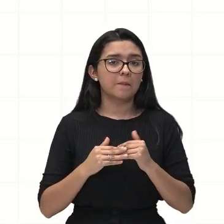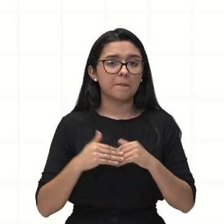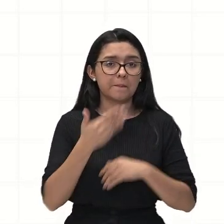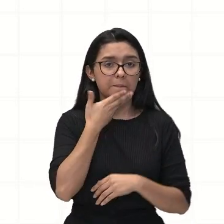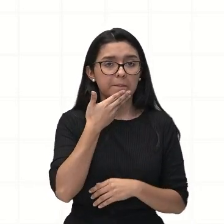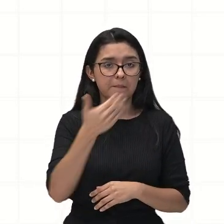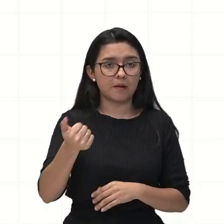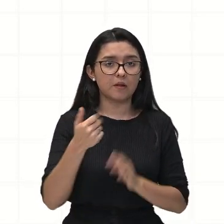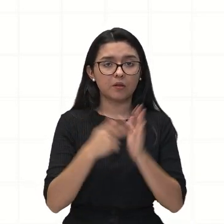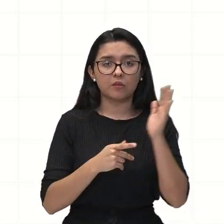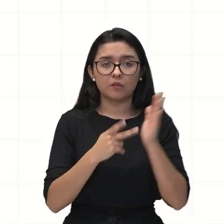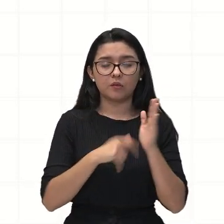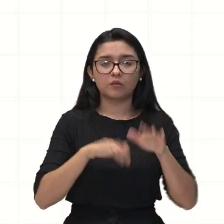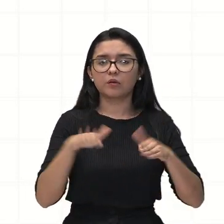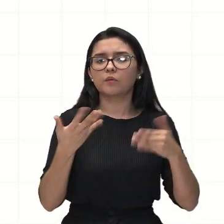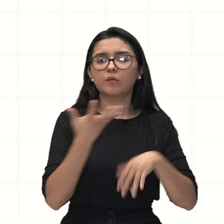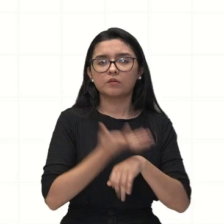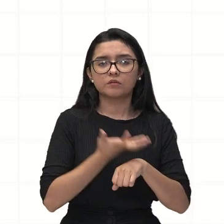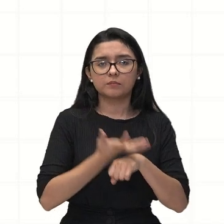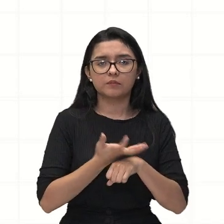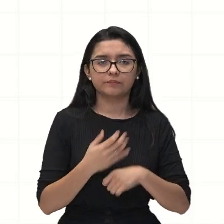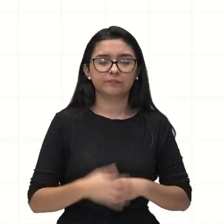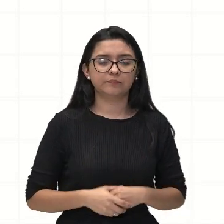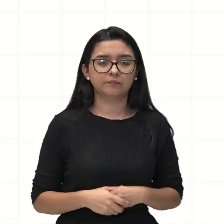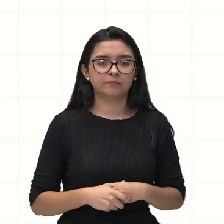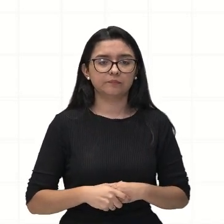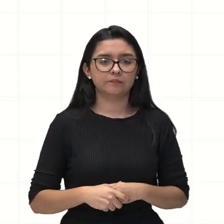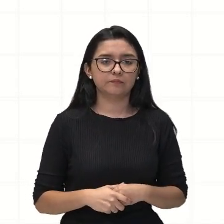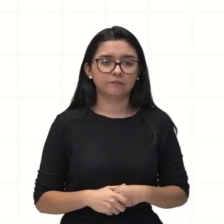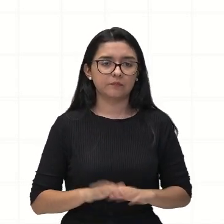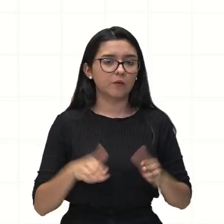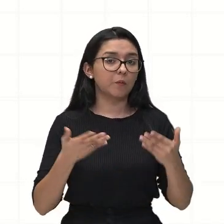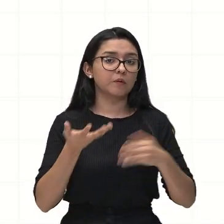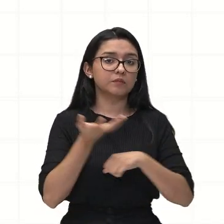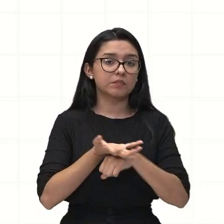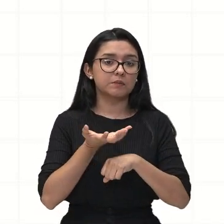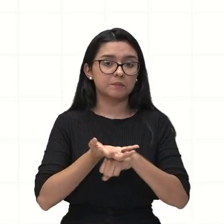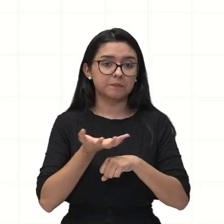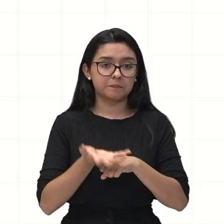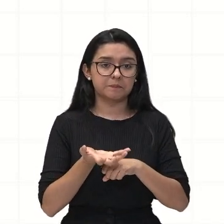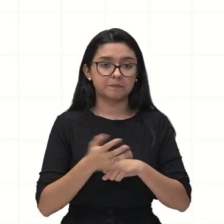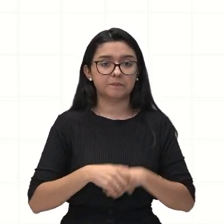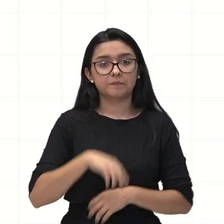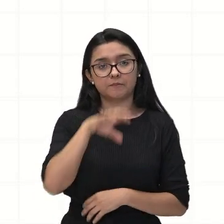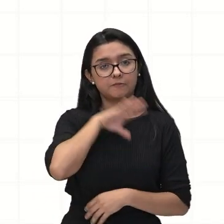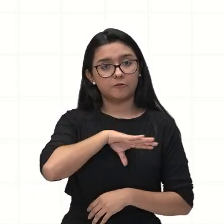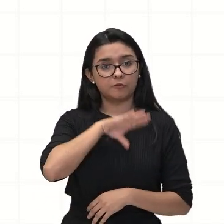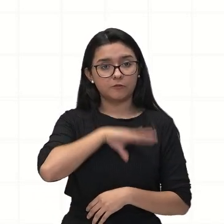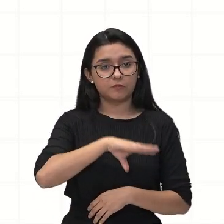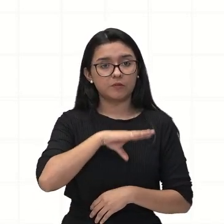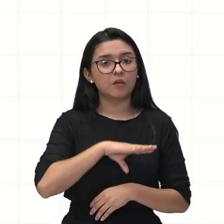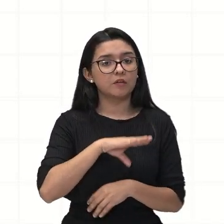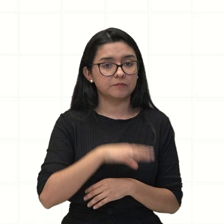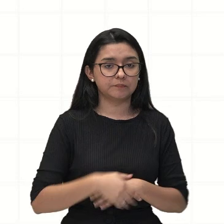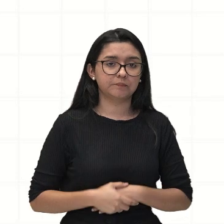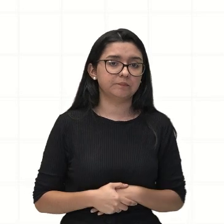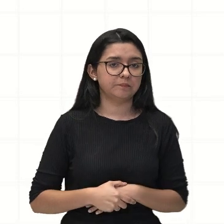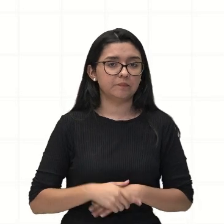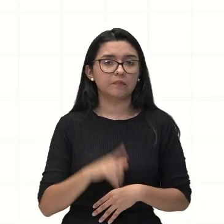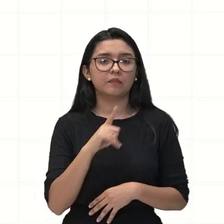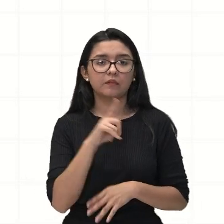desempenho em que área do conhecimento? Que componente? Língua portuguesa, né? Foi a aluna que mais se